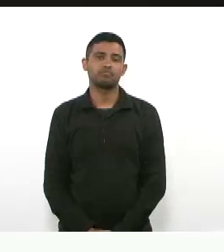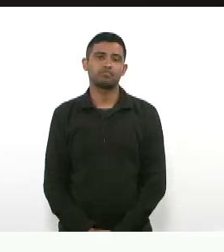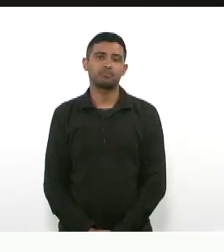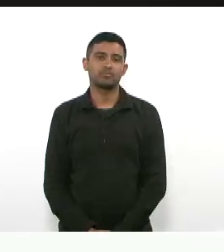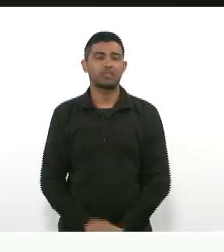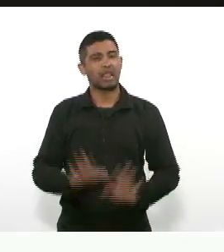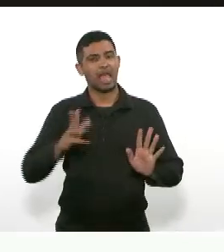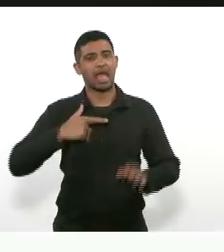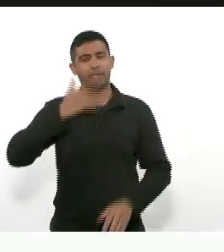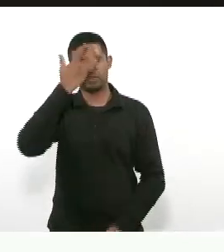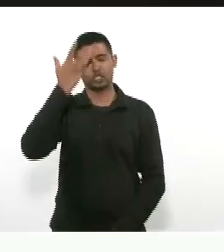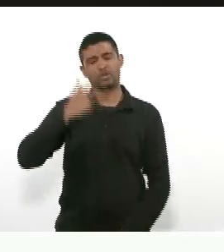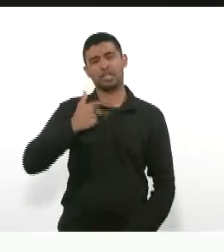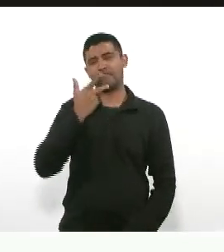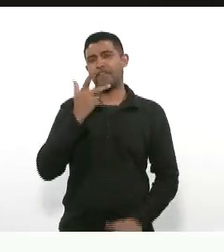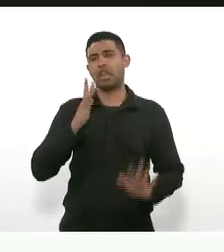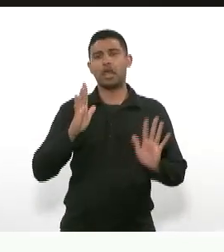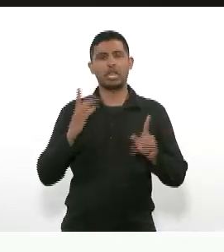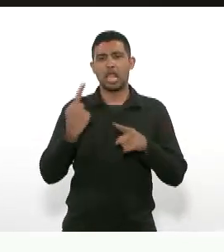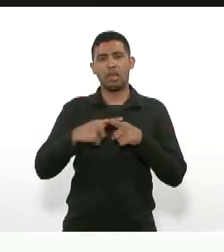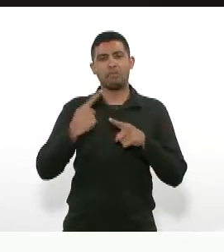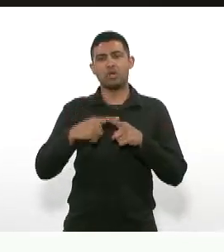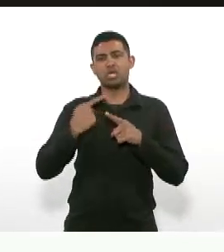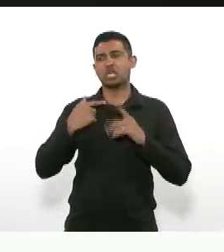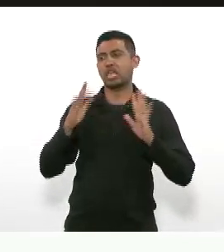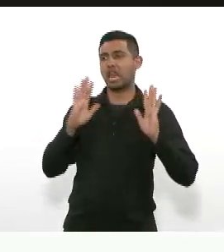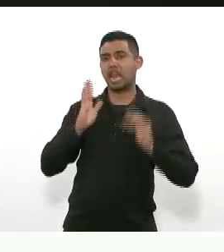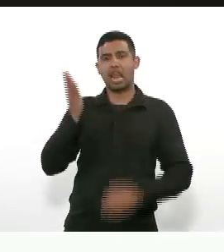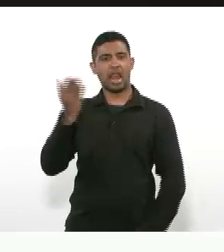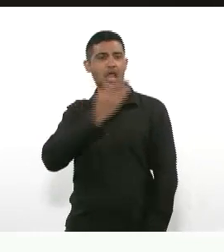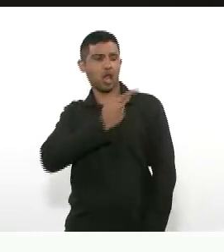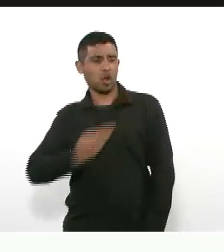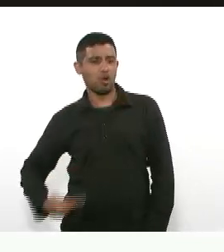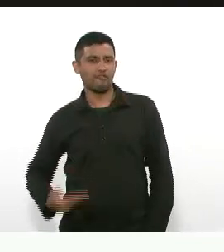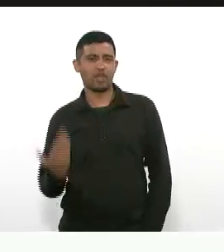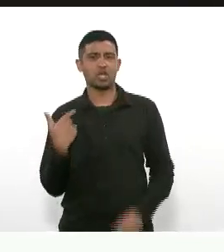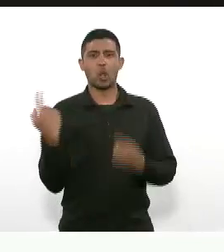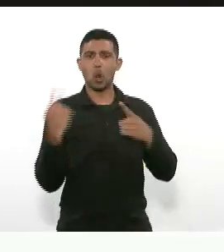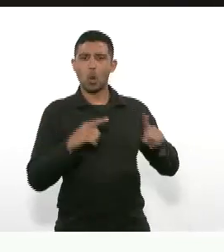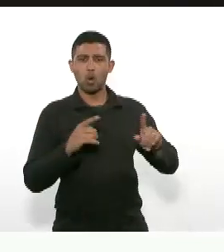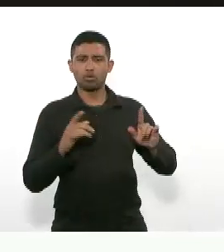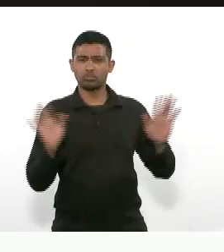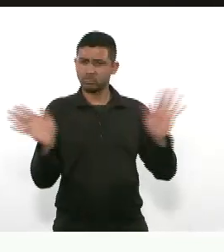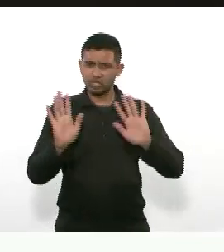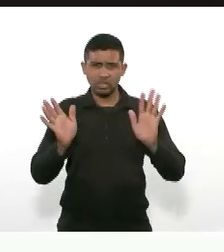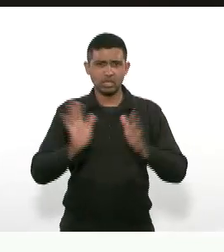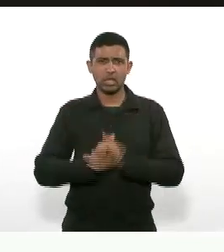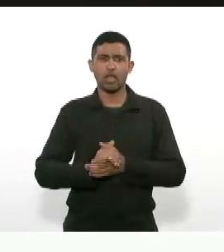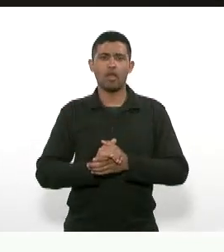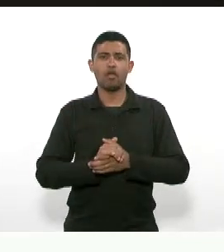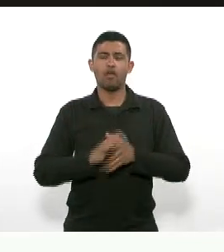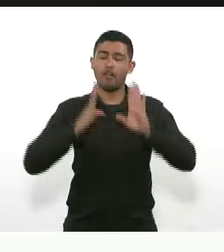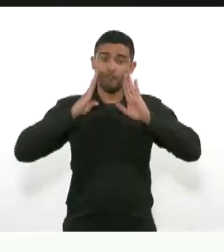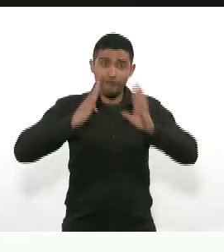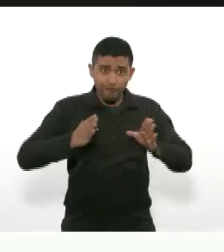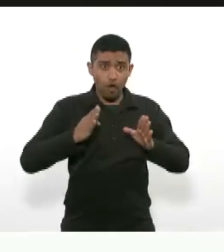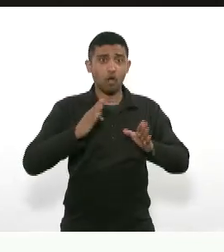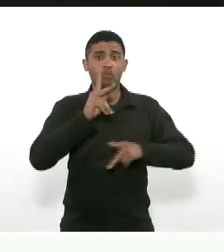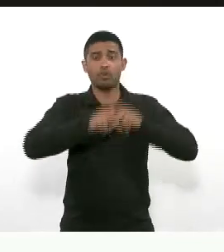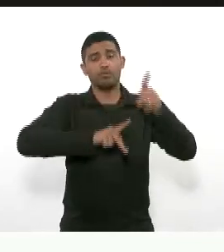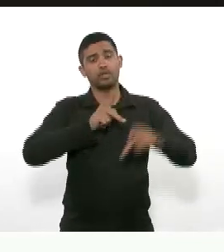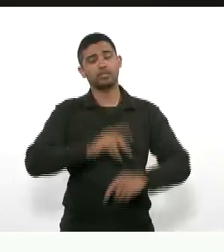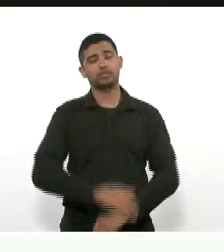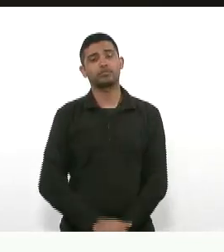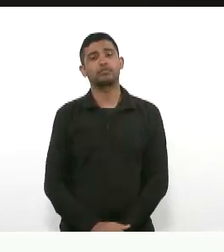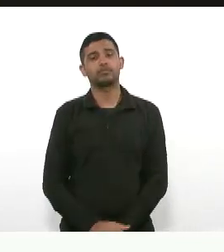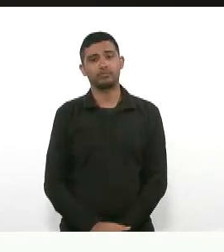porque é para o governo, é para a oposição, não, é para a população.